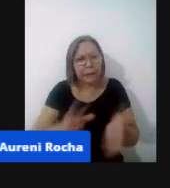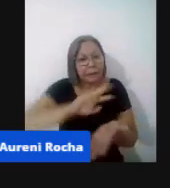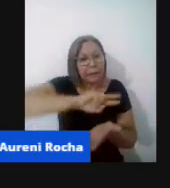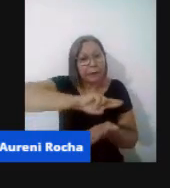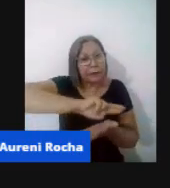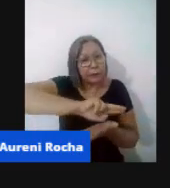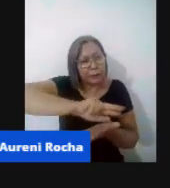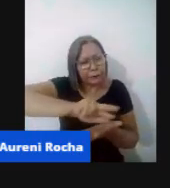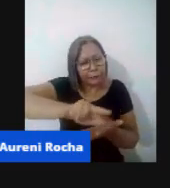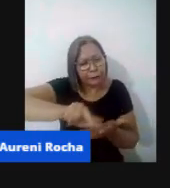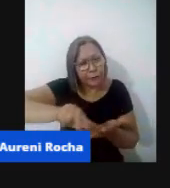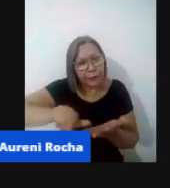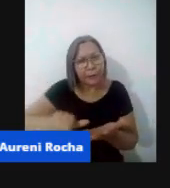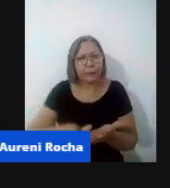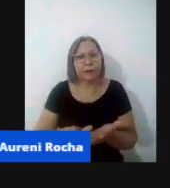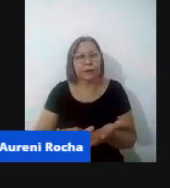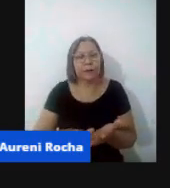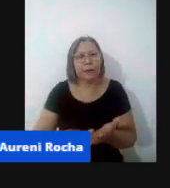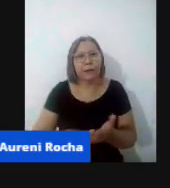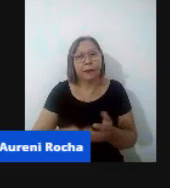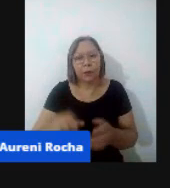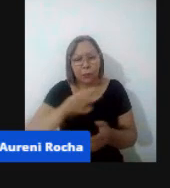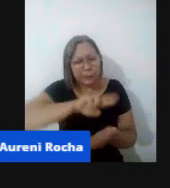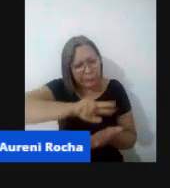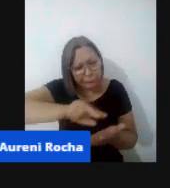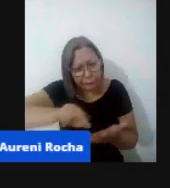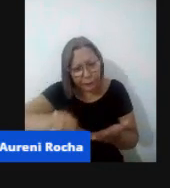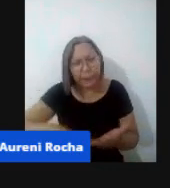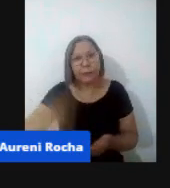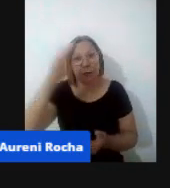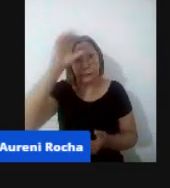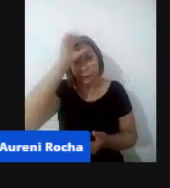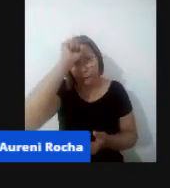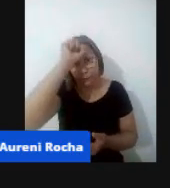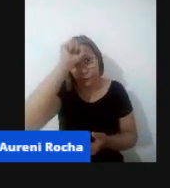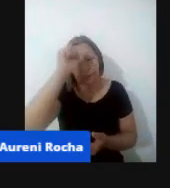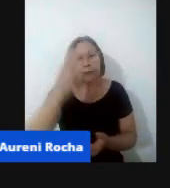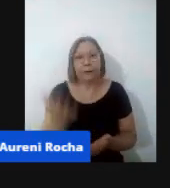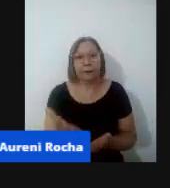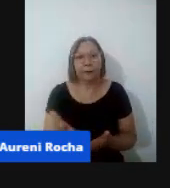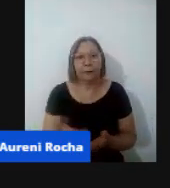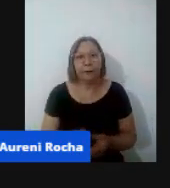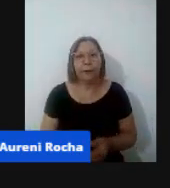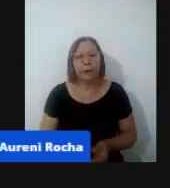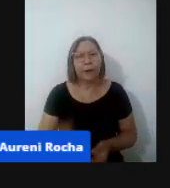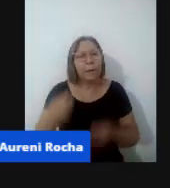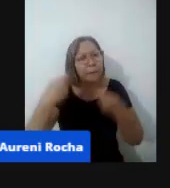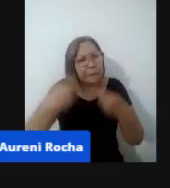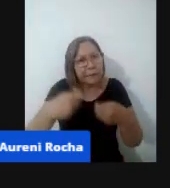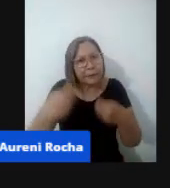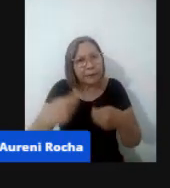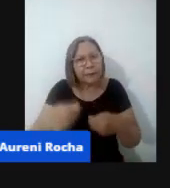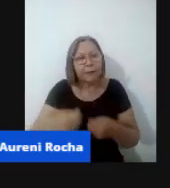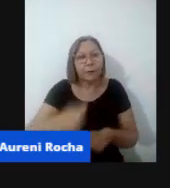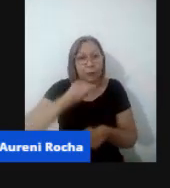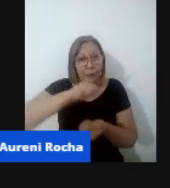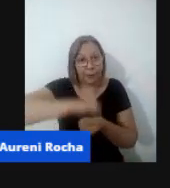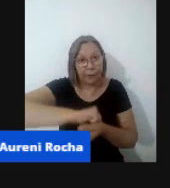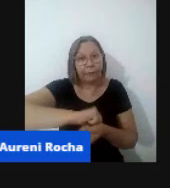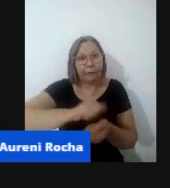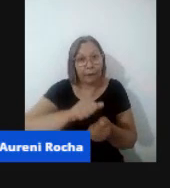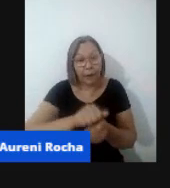numa demanda de aprendizado diferenciados. Então, a gente precisa pensar em adequar essas